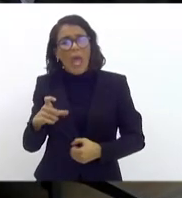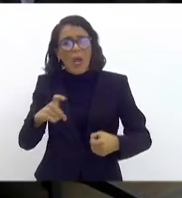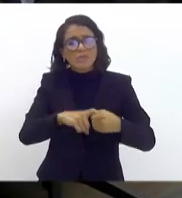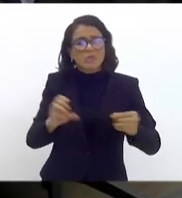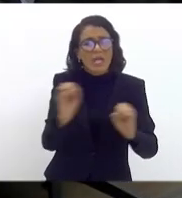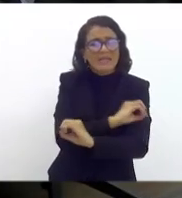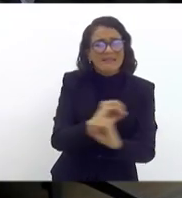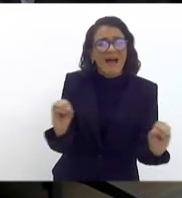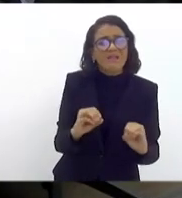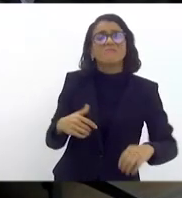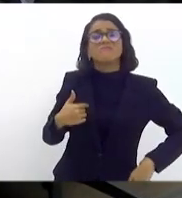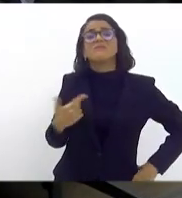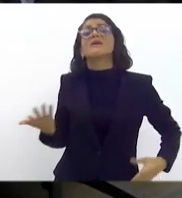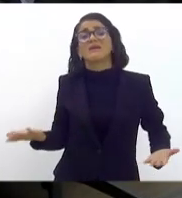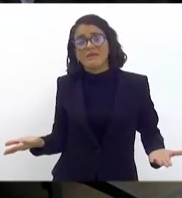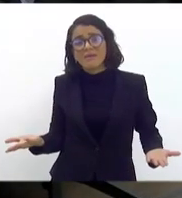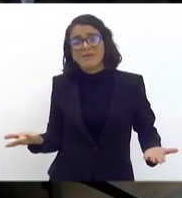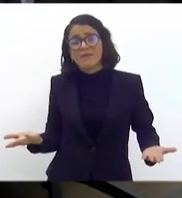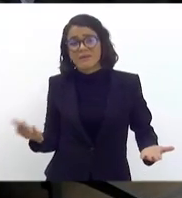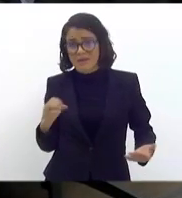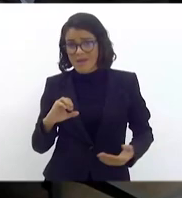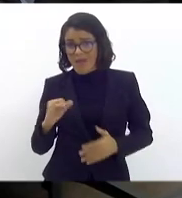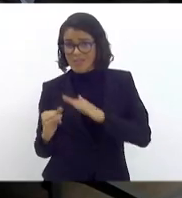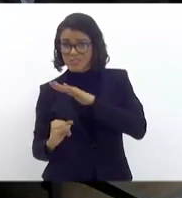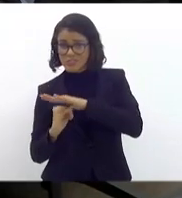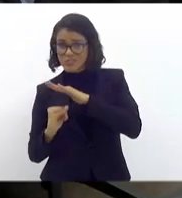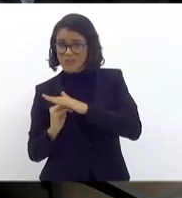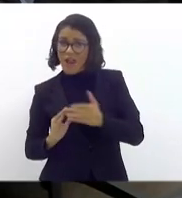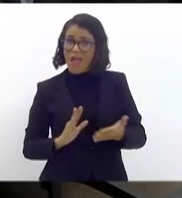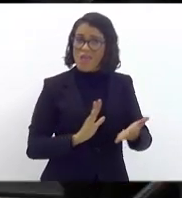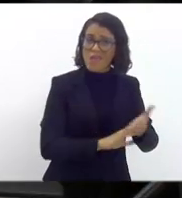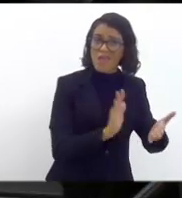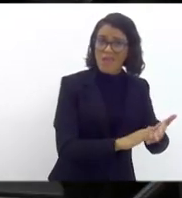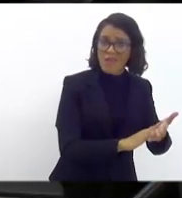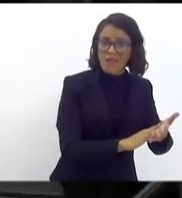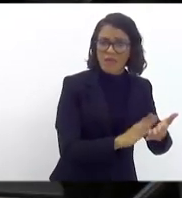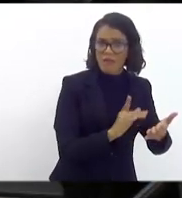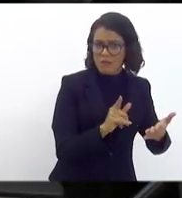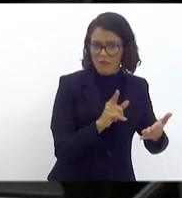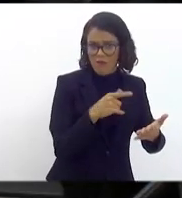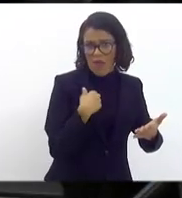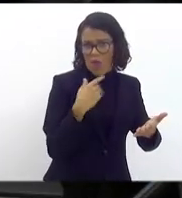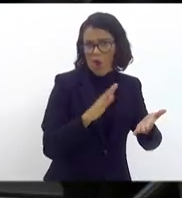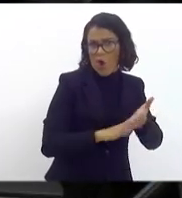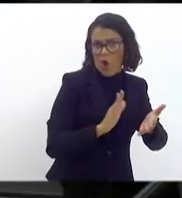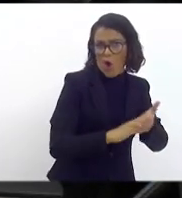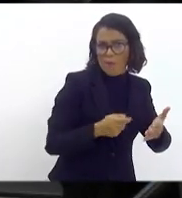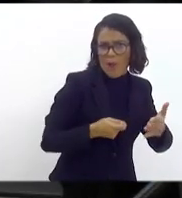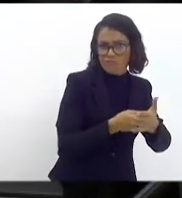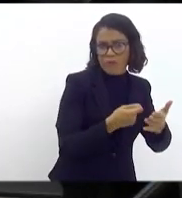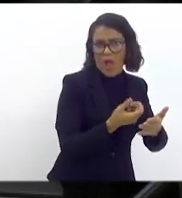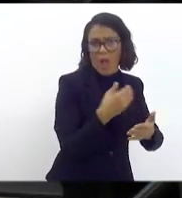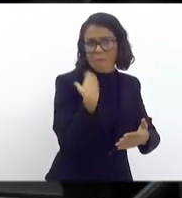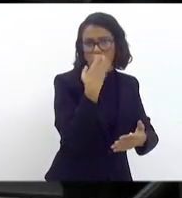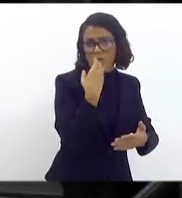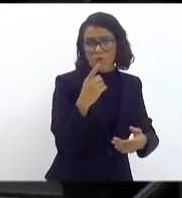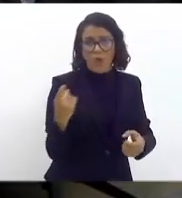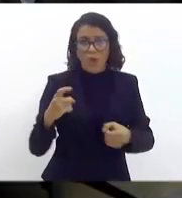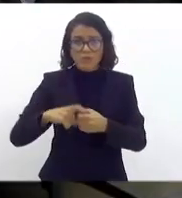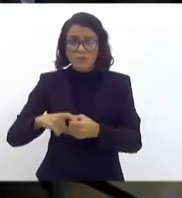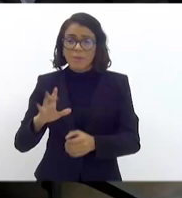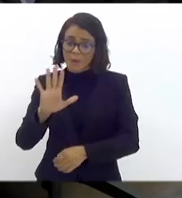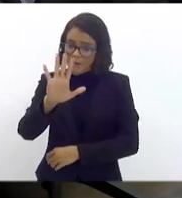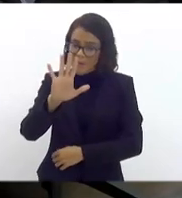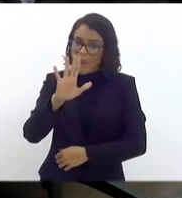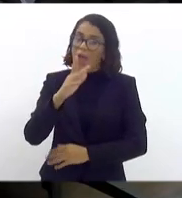Sim. E aí o ECAD vai lá e cobra em cima da minha... Não, ele não vai cobrar pela sua música, se o senhor não é associado. Não. Peraí, vai cobrar. Então eu vou ler o